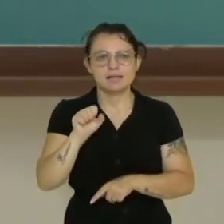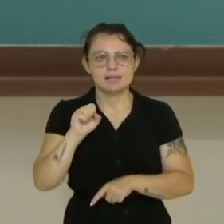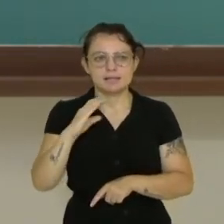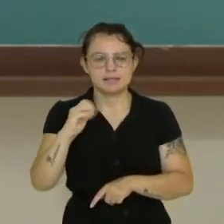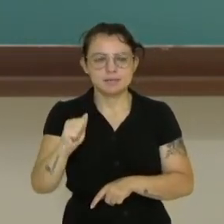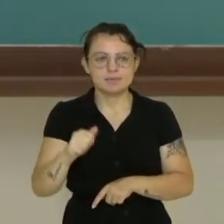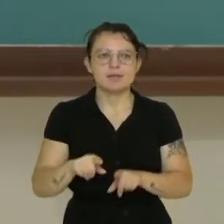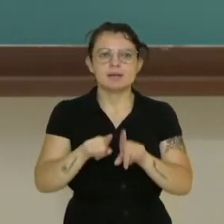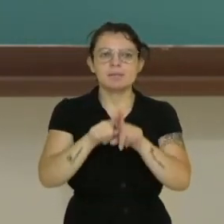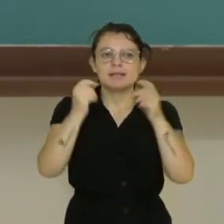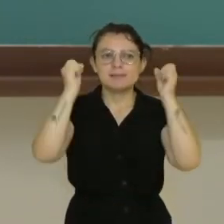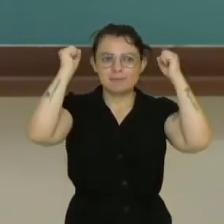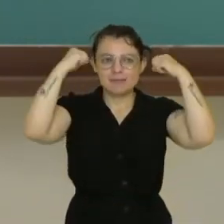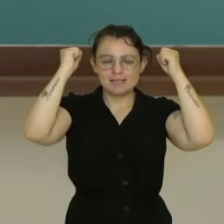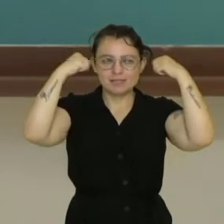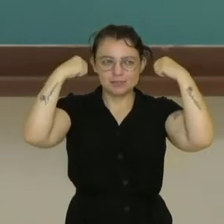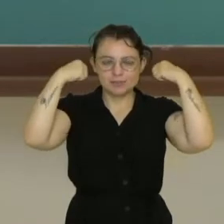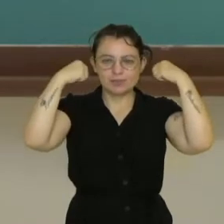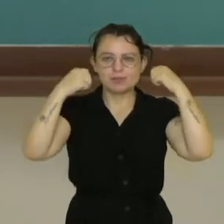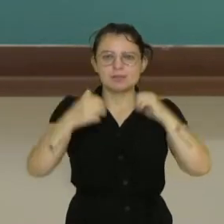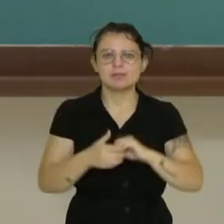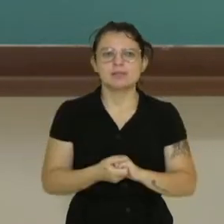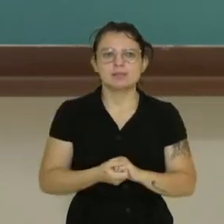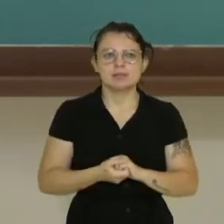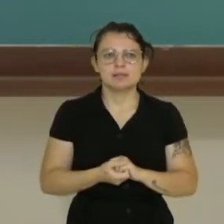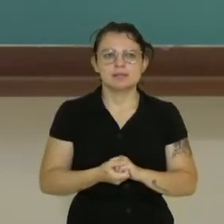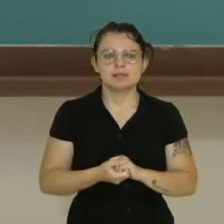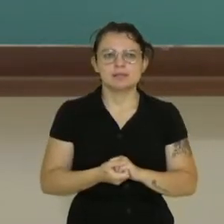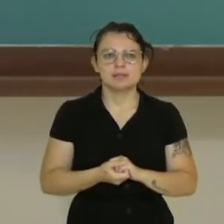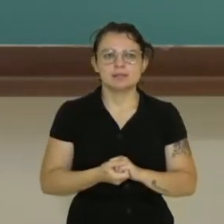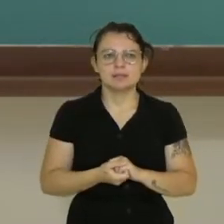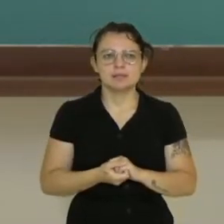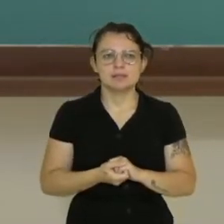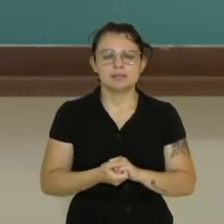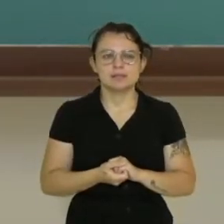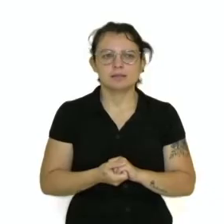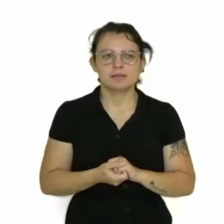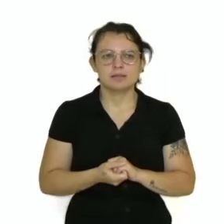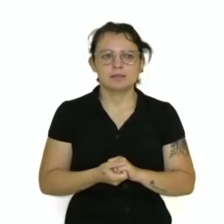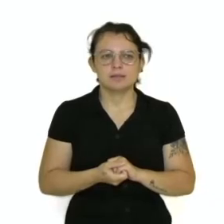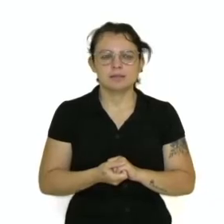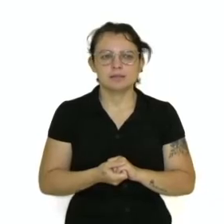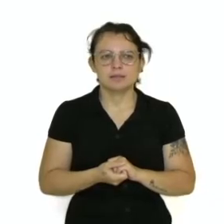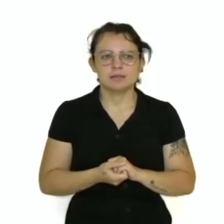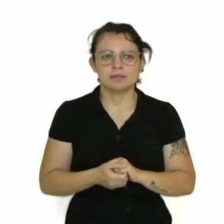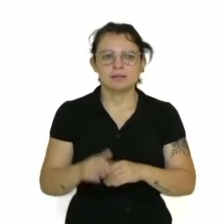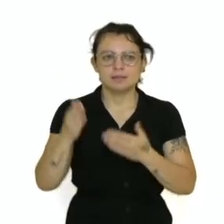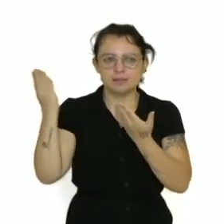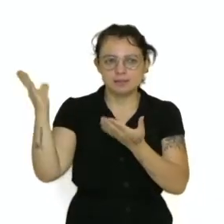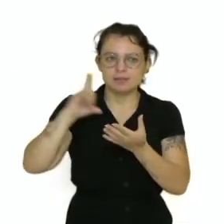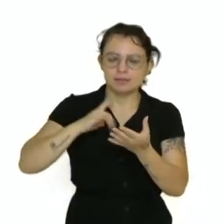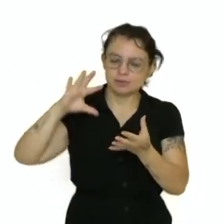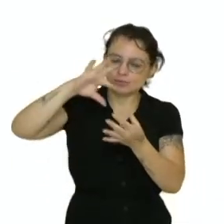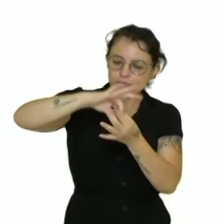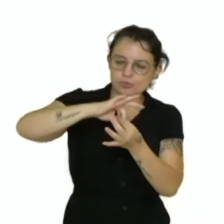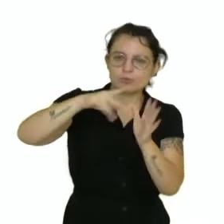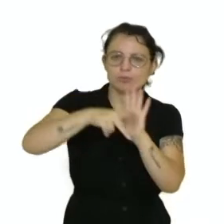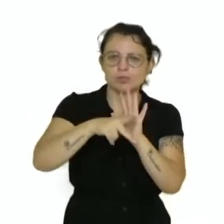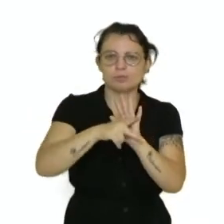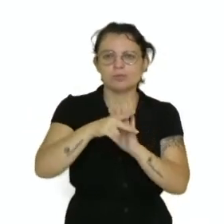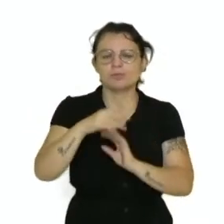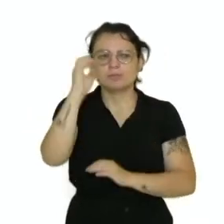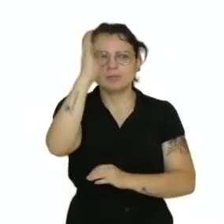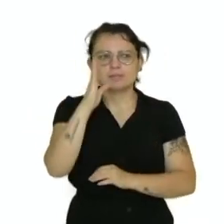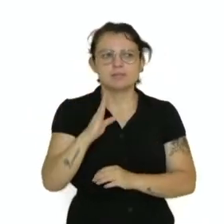Já o México, que na outra regionalização está com eles, nessa eles ficam com o Brasil, pois